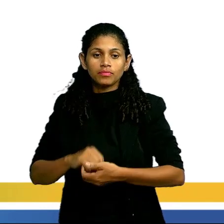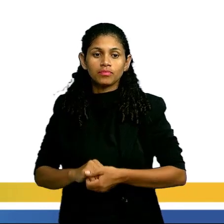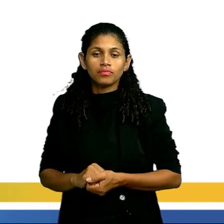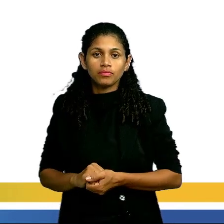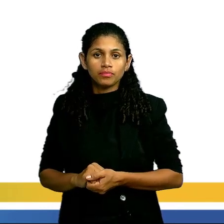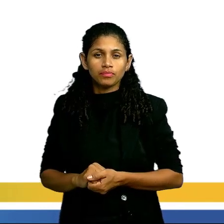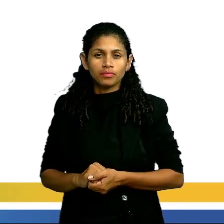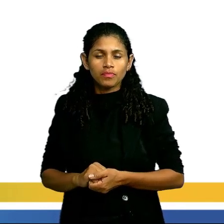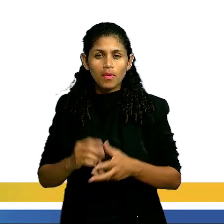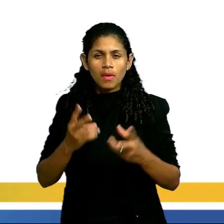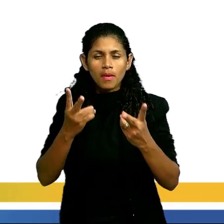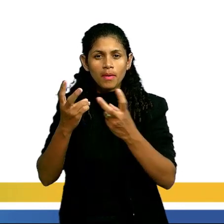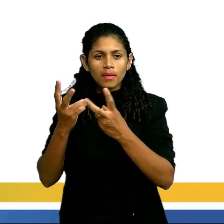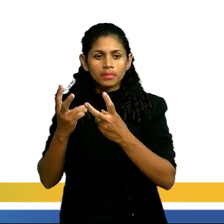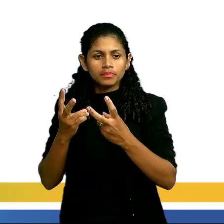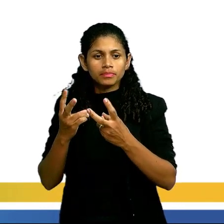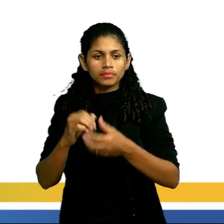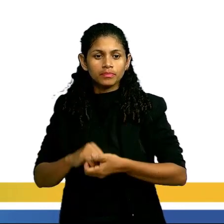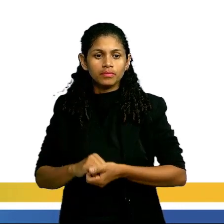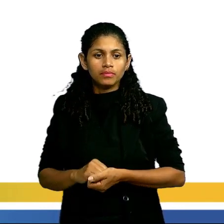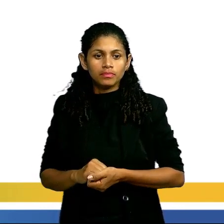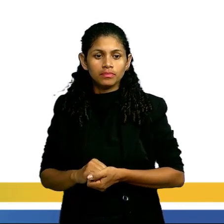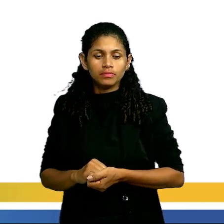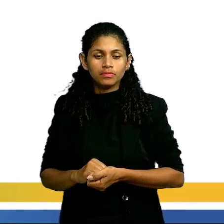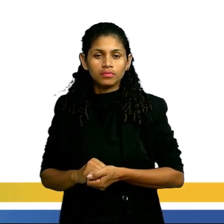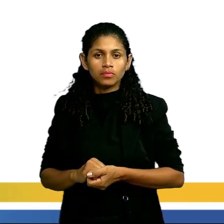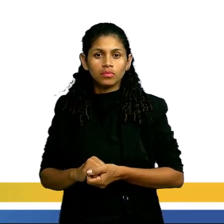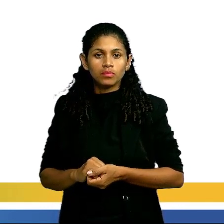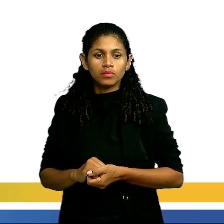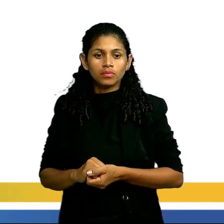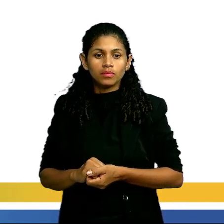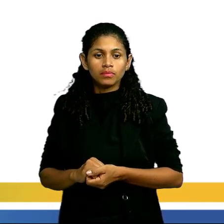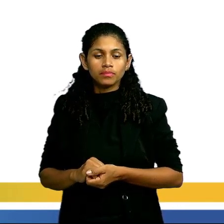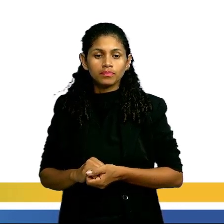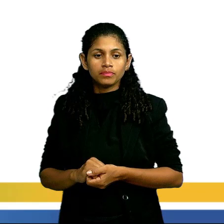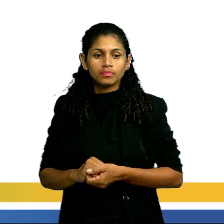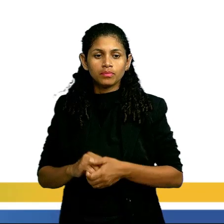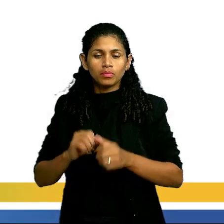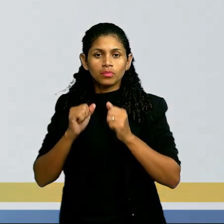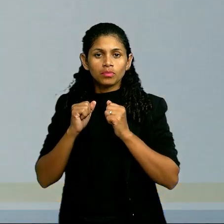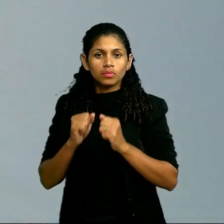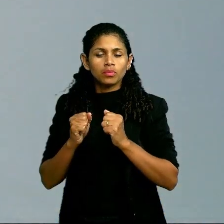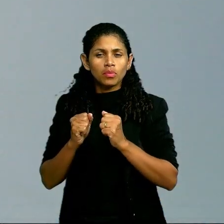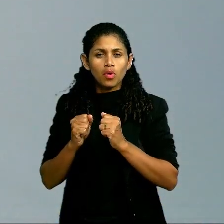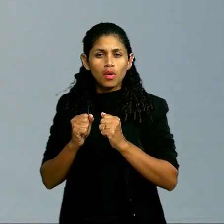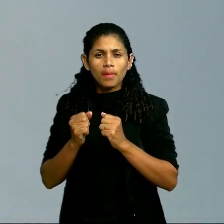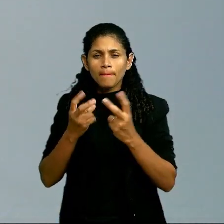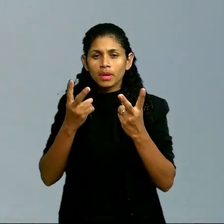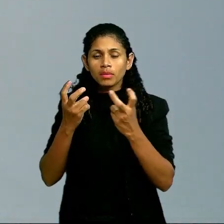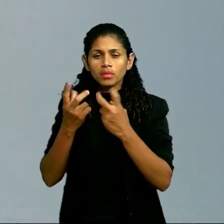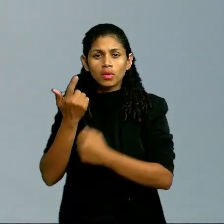Veja, observe aí, fora a jarra, se a gente pode observar alguma outra coisa que a gente